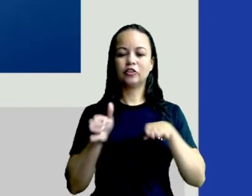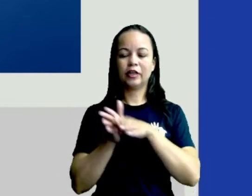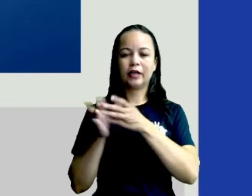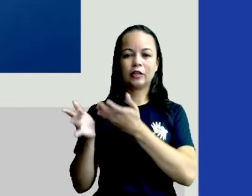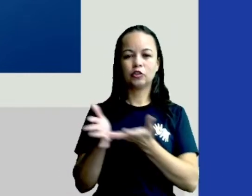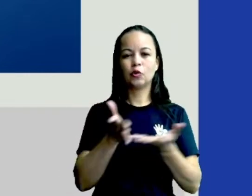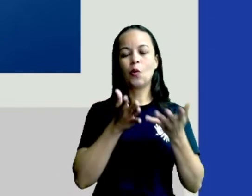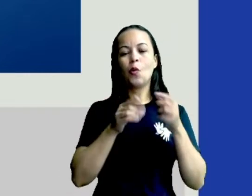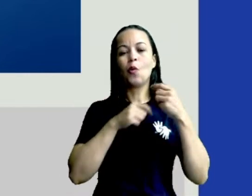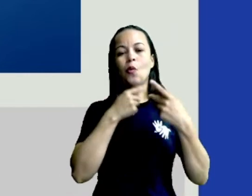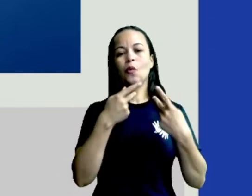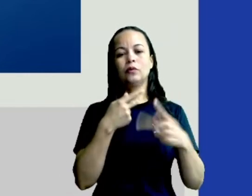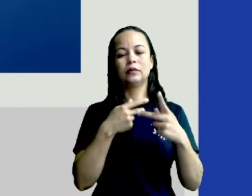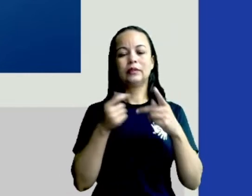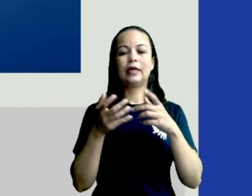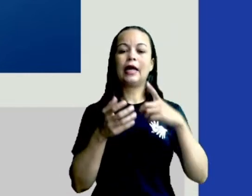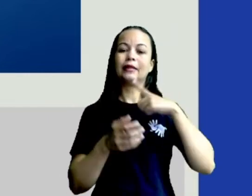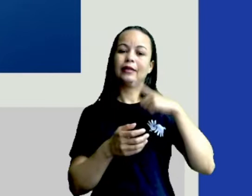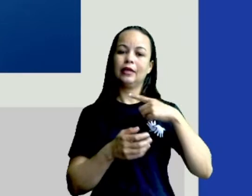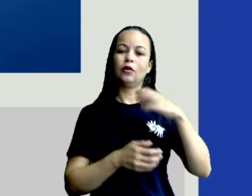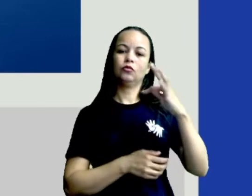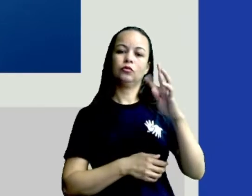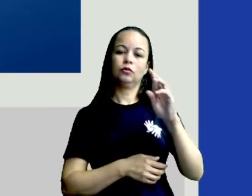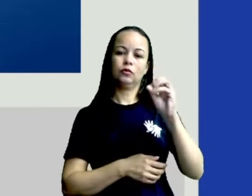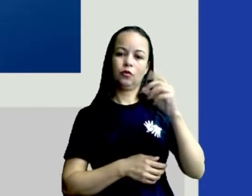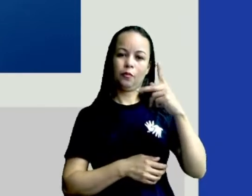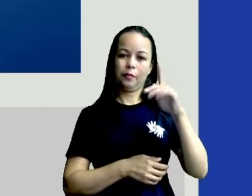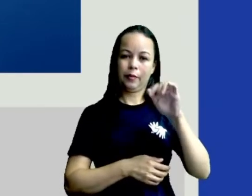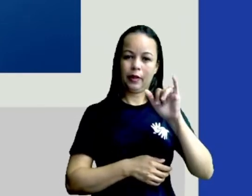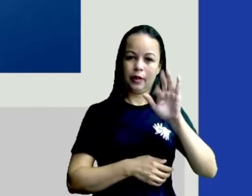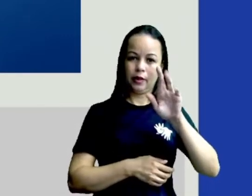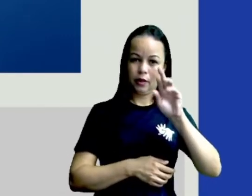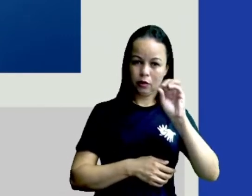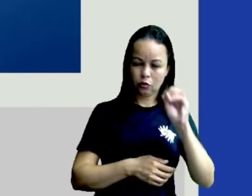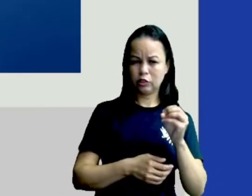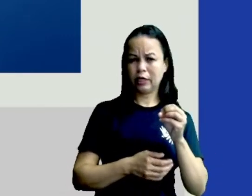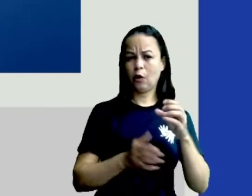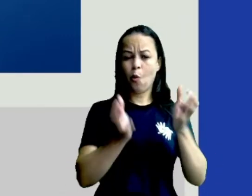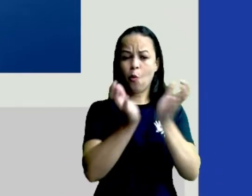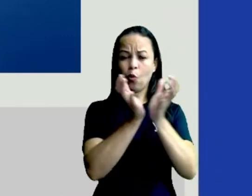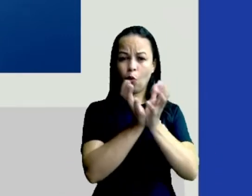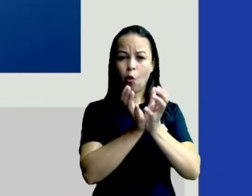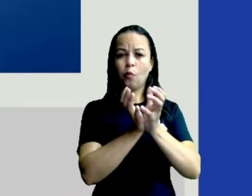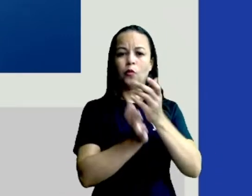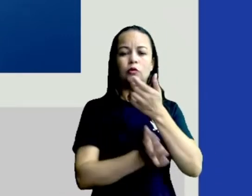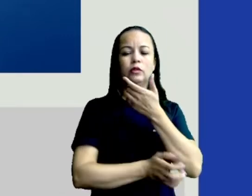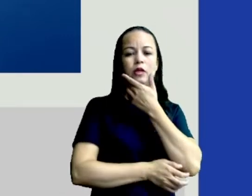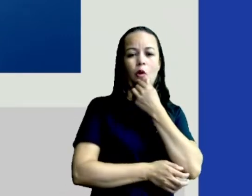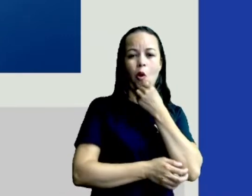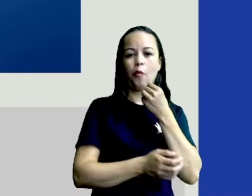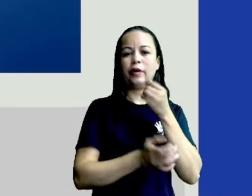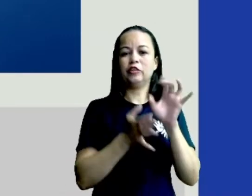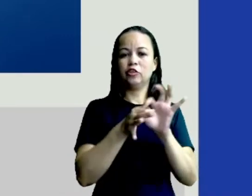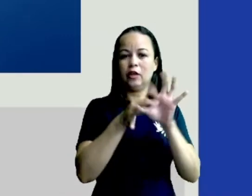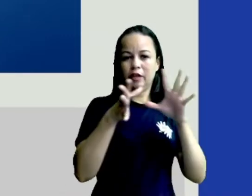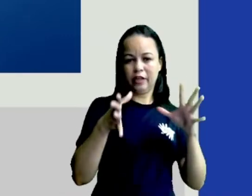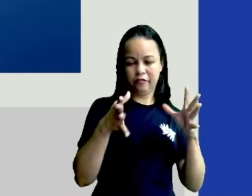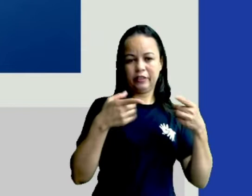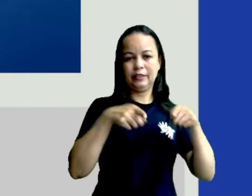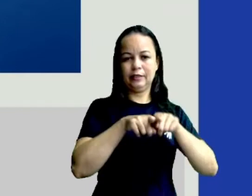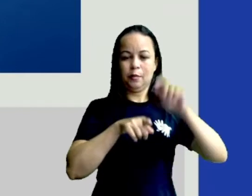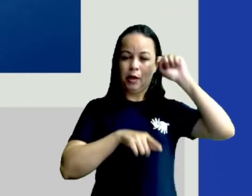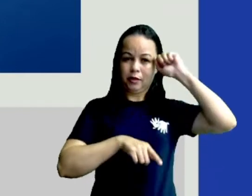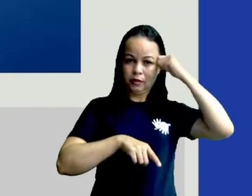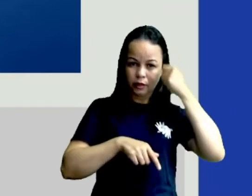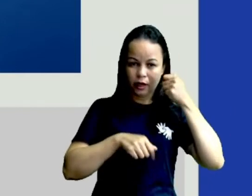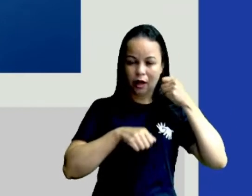havia os tropeiros, que eram grupos de homens livres e de escravos que transportavam